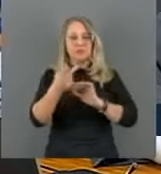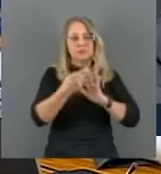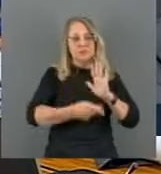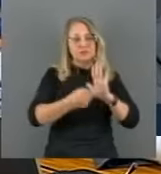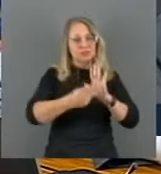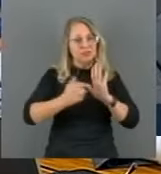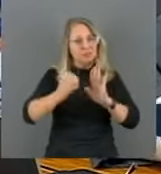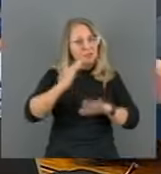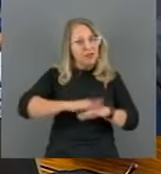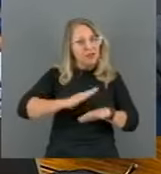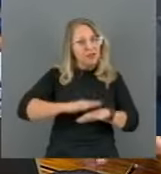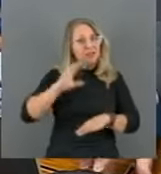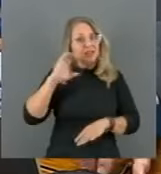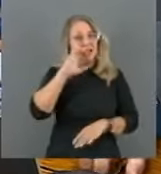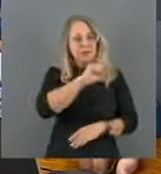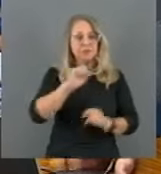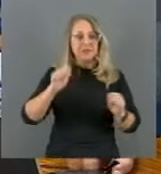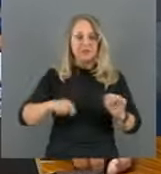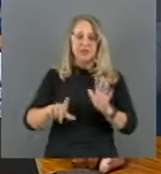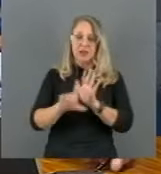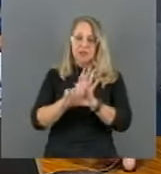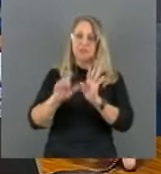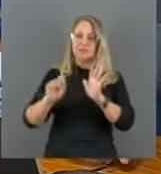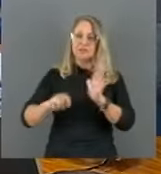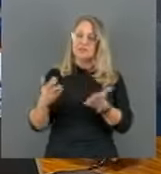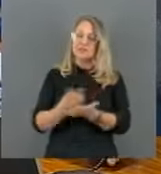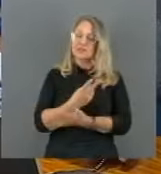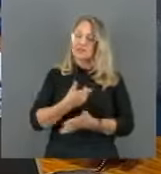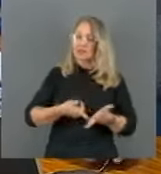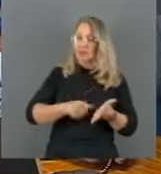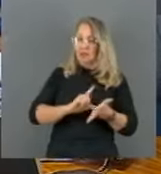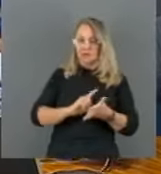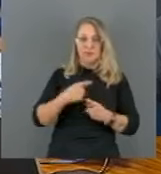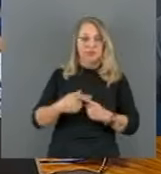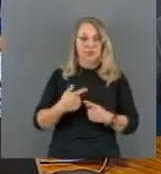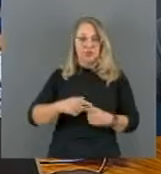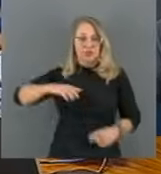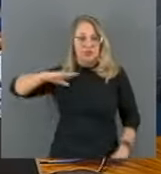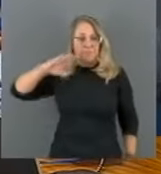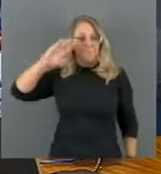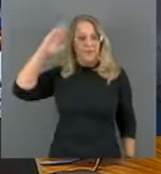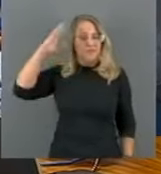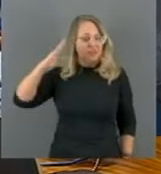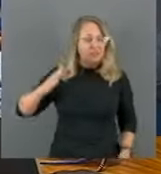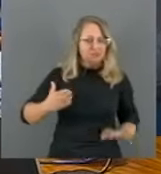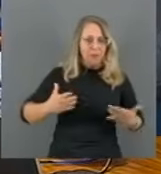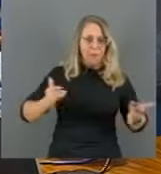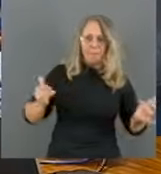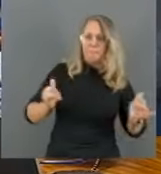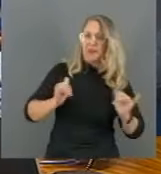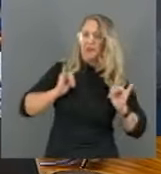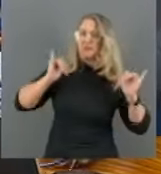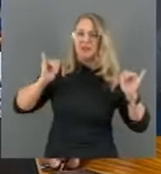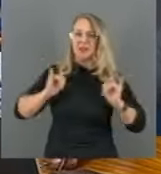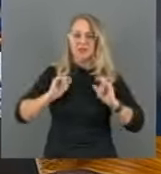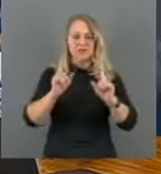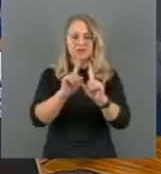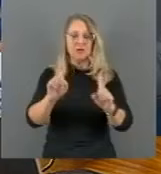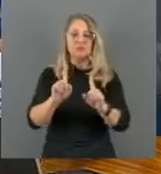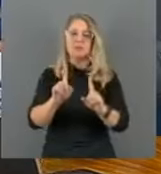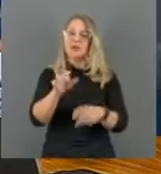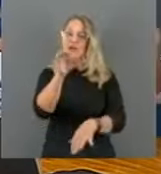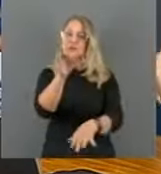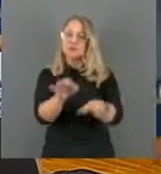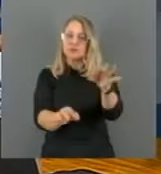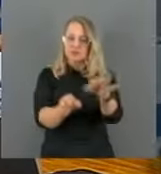para que essa lei possa entrar em vigor o quanto antes porque aqui não é privilégio nenhum é uma é uma questão de justiça